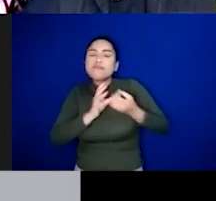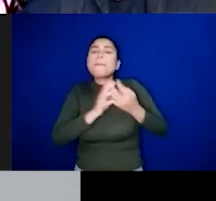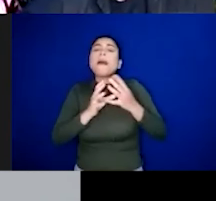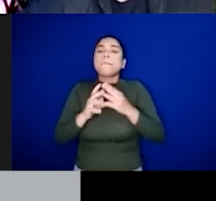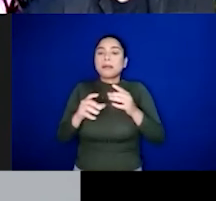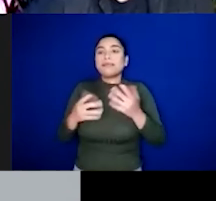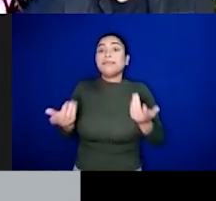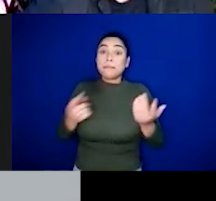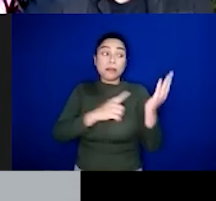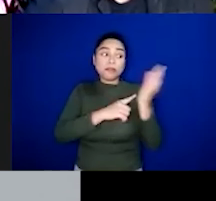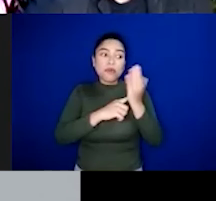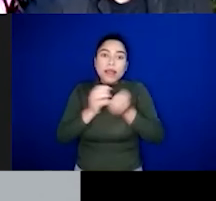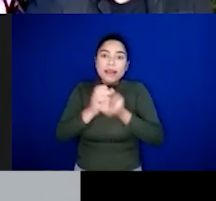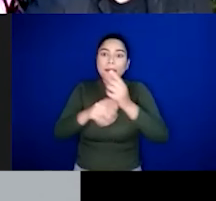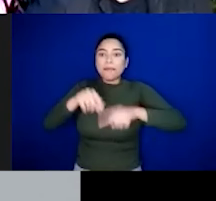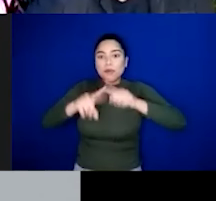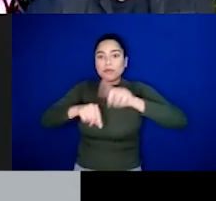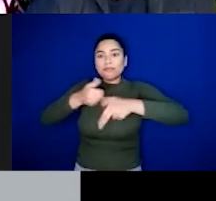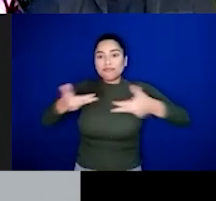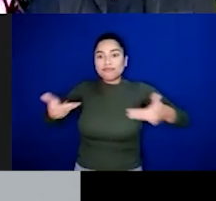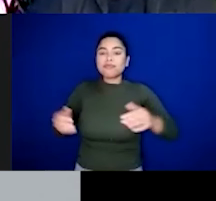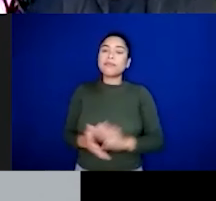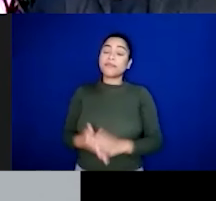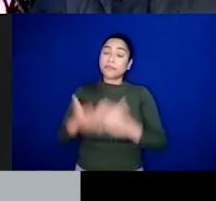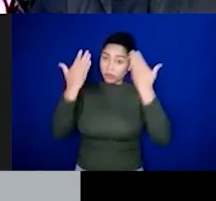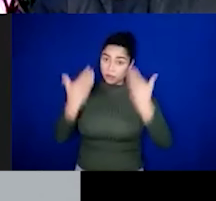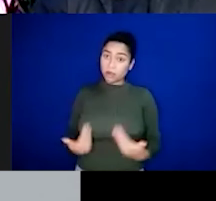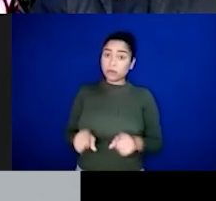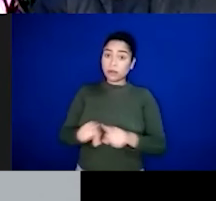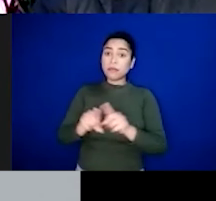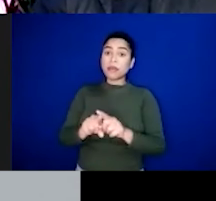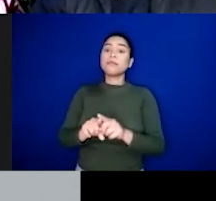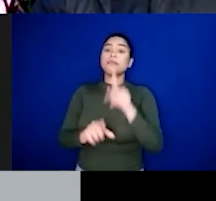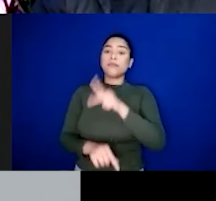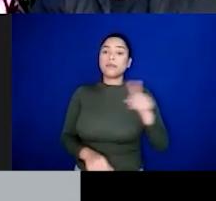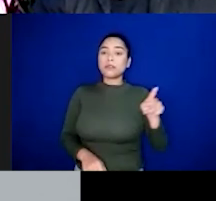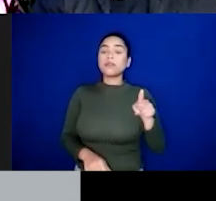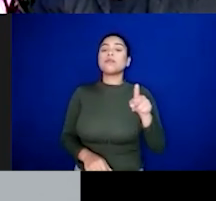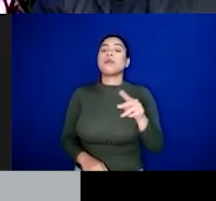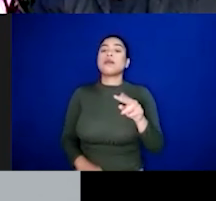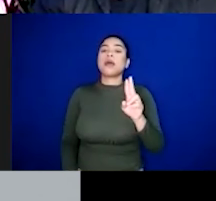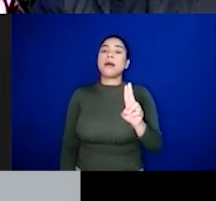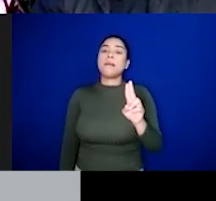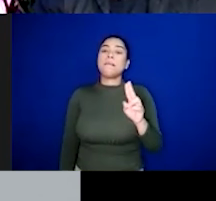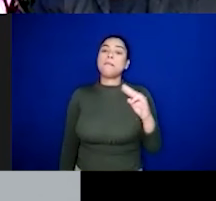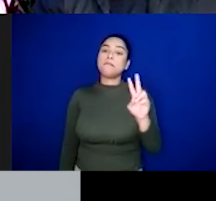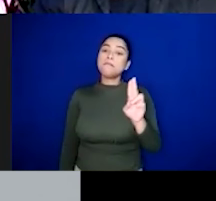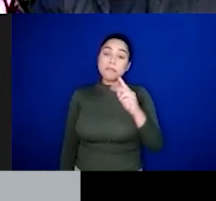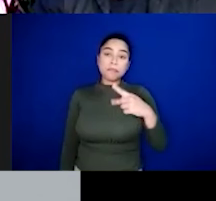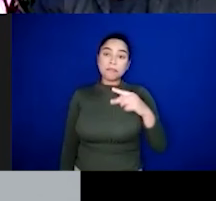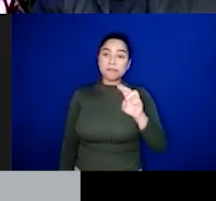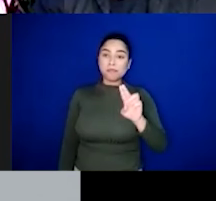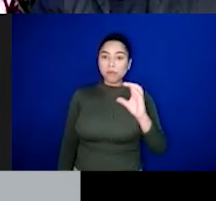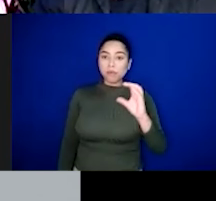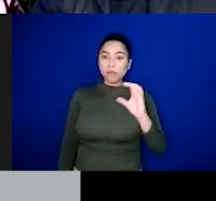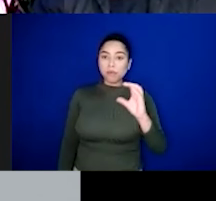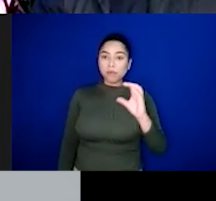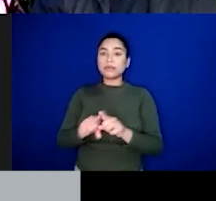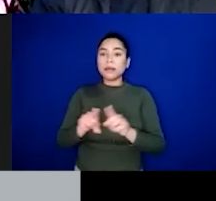serviço também tô tu como professor também na PUC Rio Grande do Sul na FIAP São Paulo SP